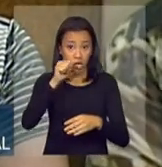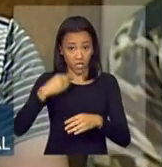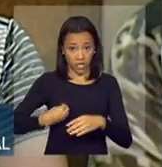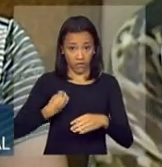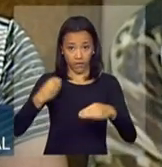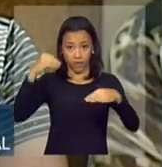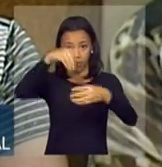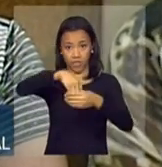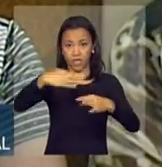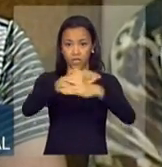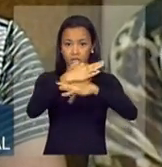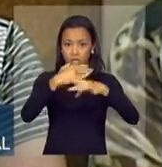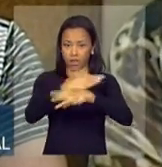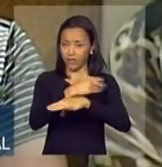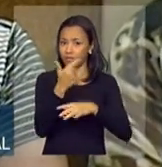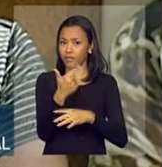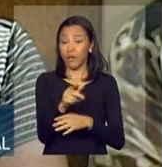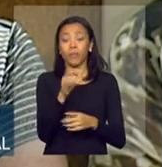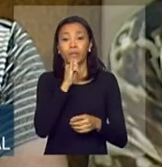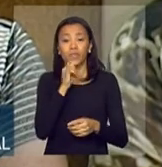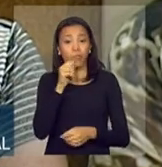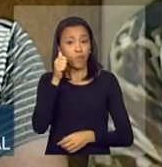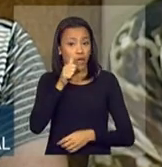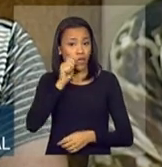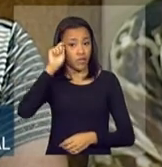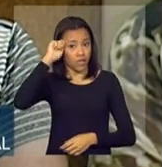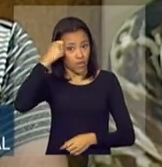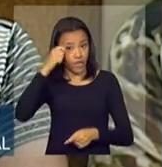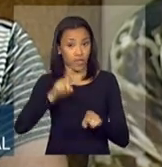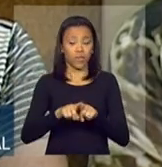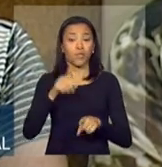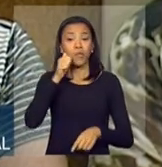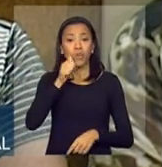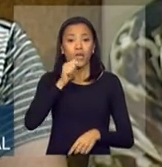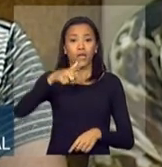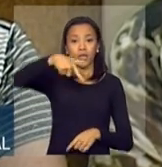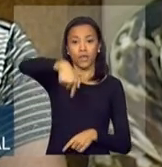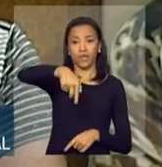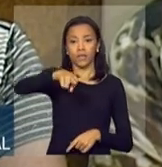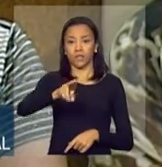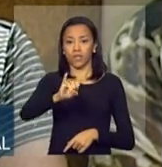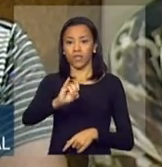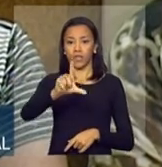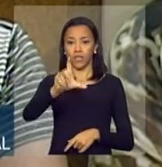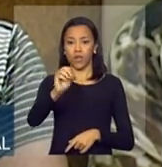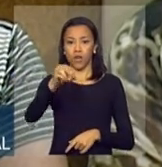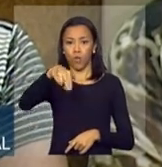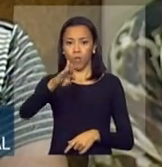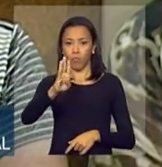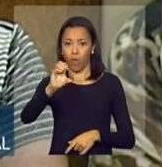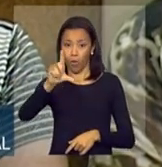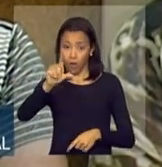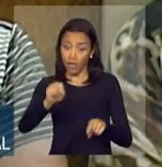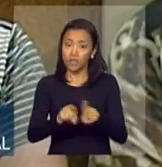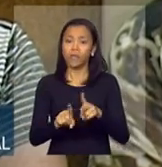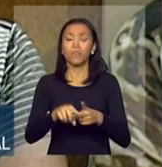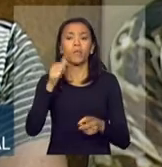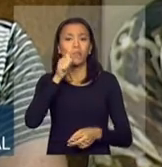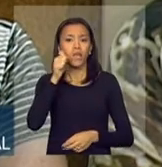no plano ações para mulheres negras, mulheres quilombolas, mulheres em situação de rua e da economia